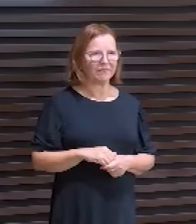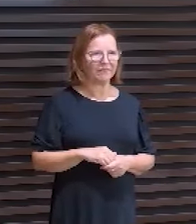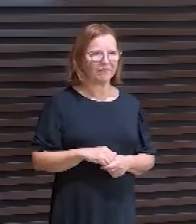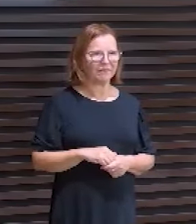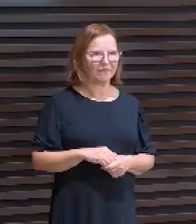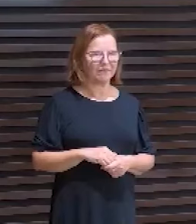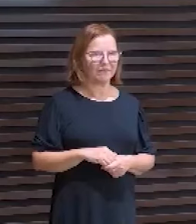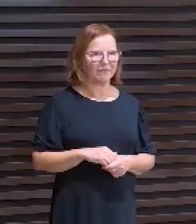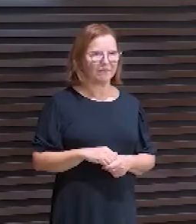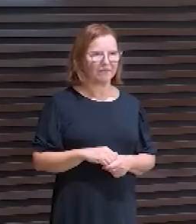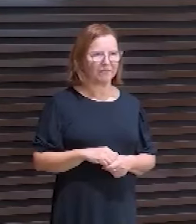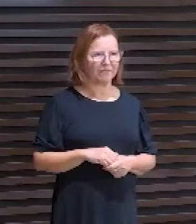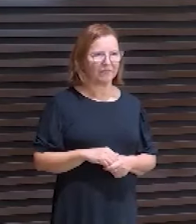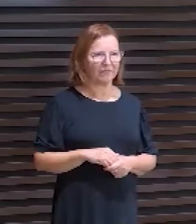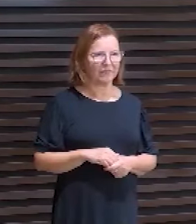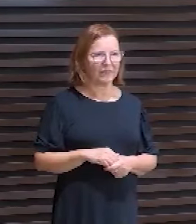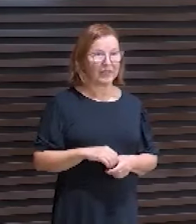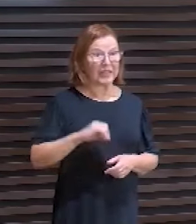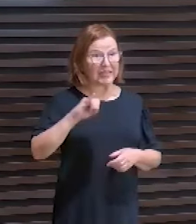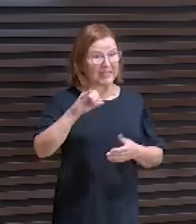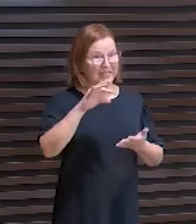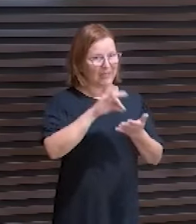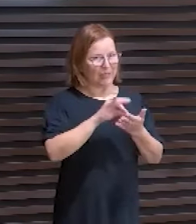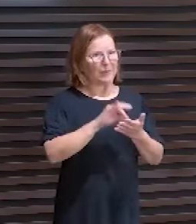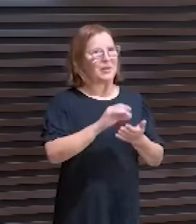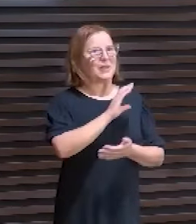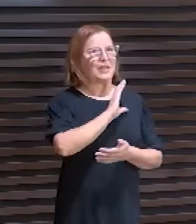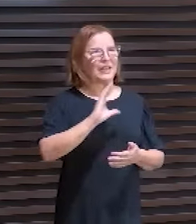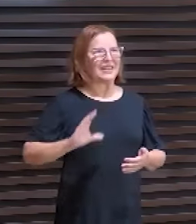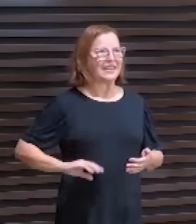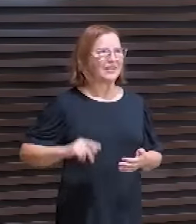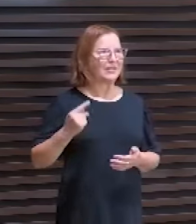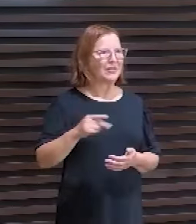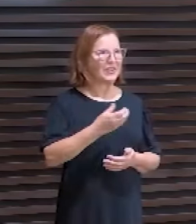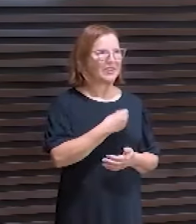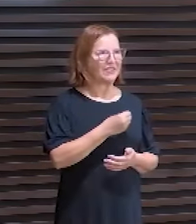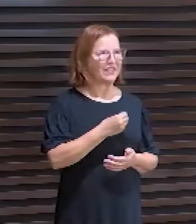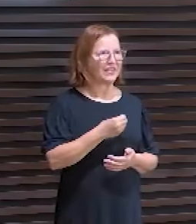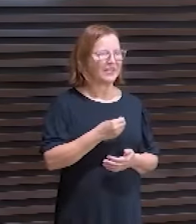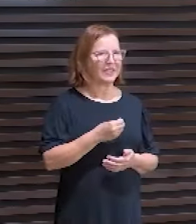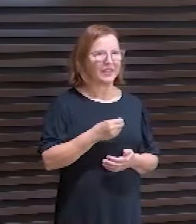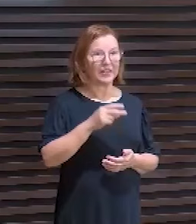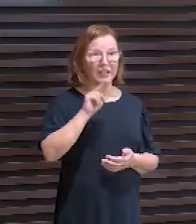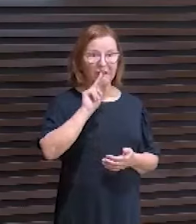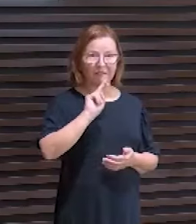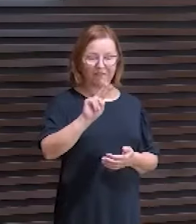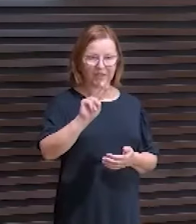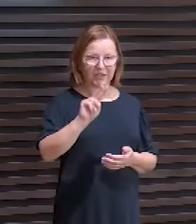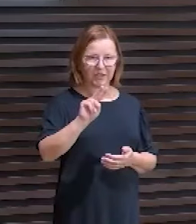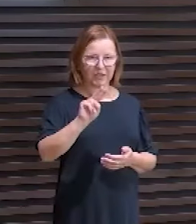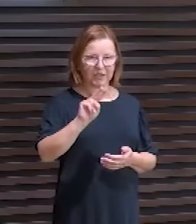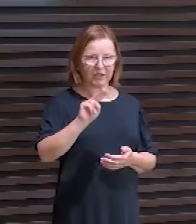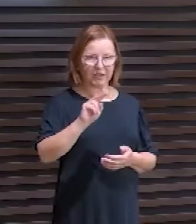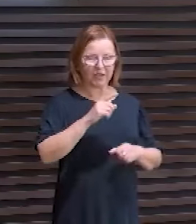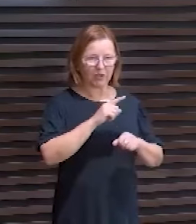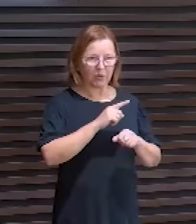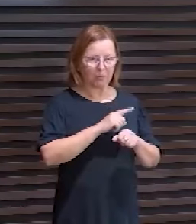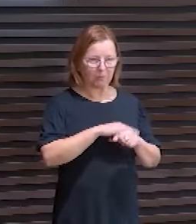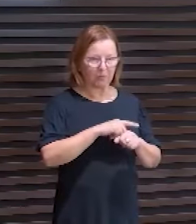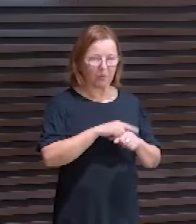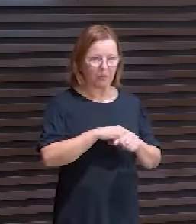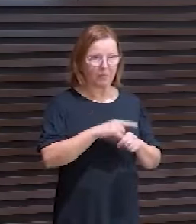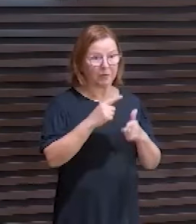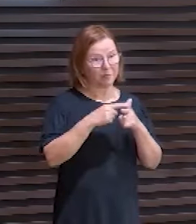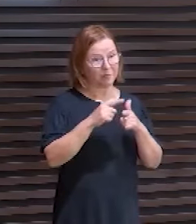Espírito se realmente Cristo é a sua vida veja que nos momentos delicados do relacionamento conjugal